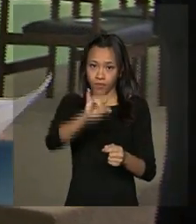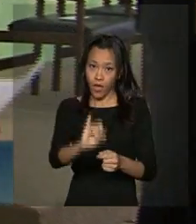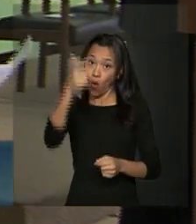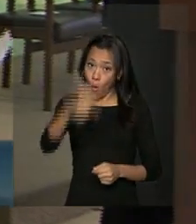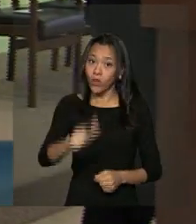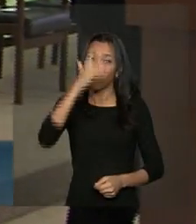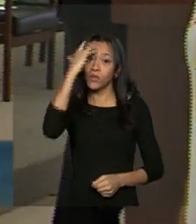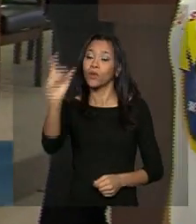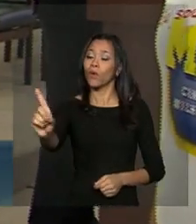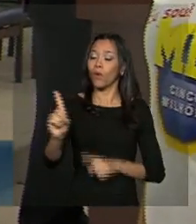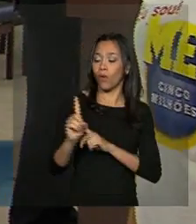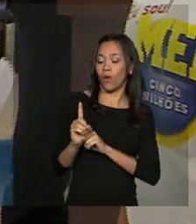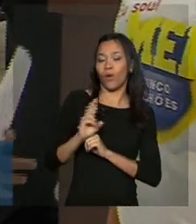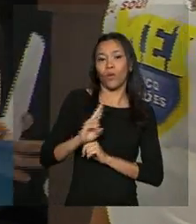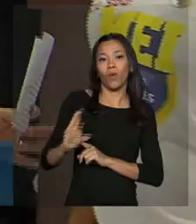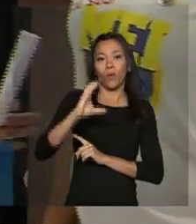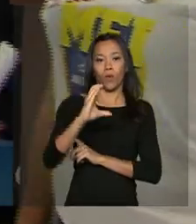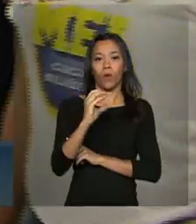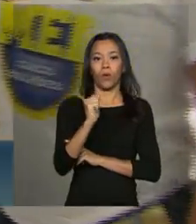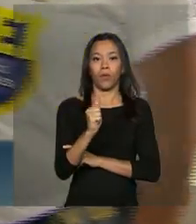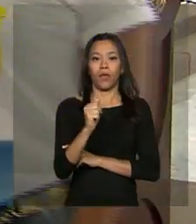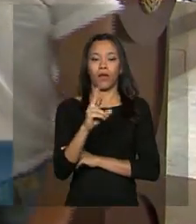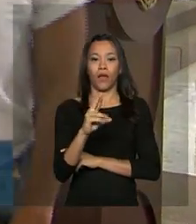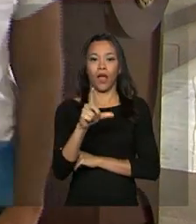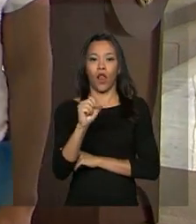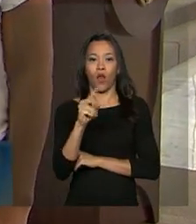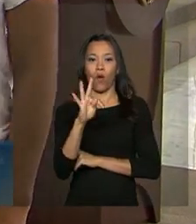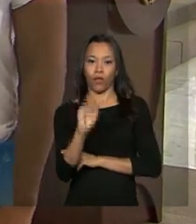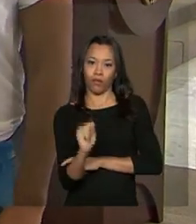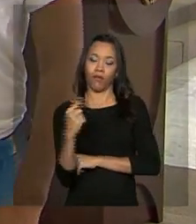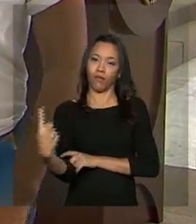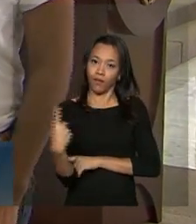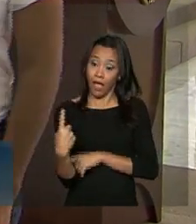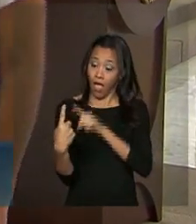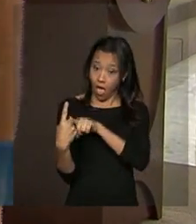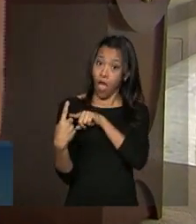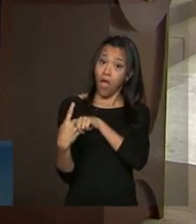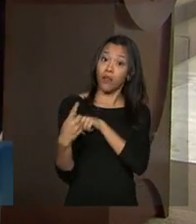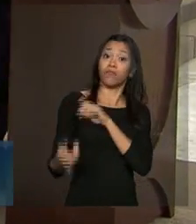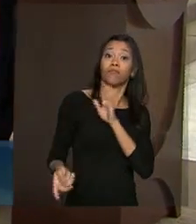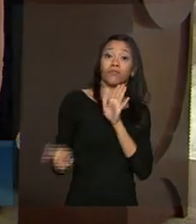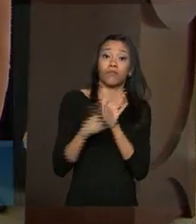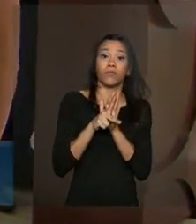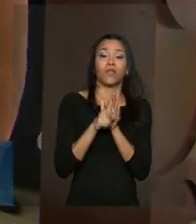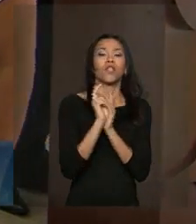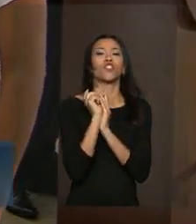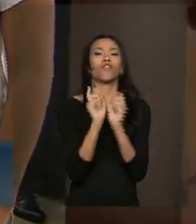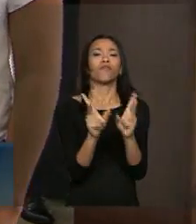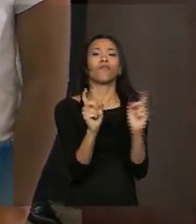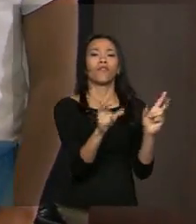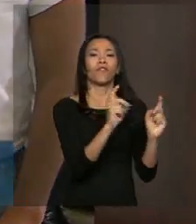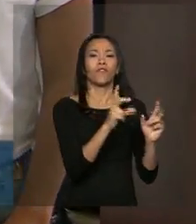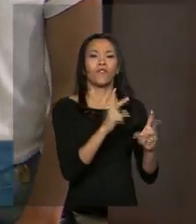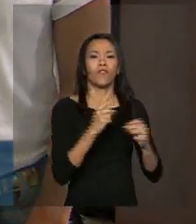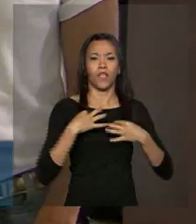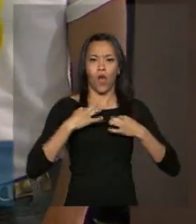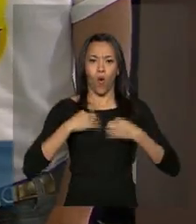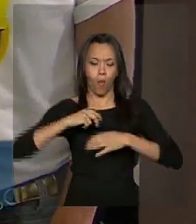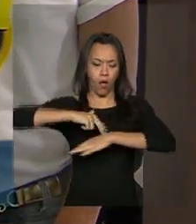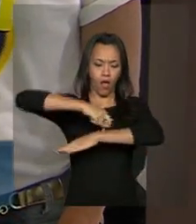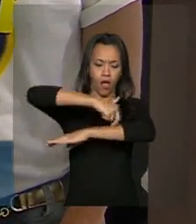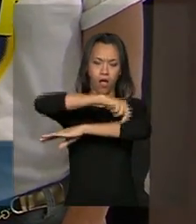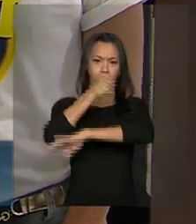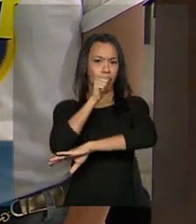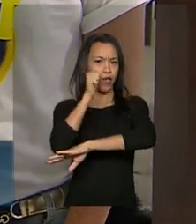microempreendedora individual, é a Carlota Aparecida. Carlota, vem aqui um pouquinho mais próximo. Ela é dona hoje de uma loja de moda feminina, mas trabalhou durante 12